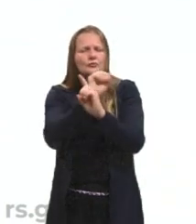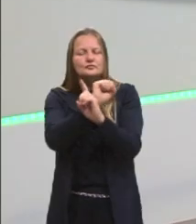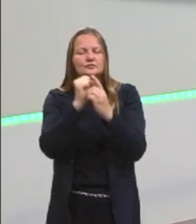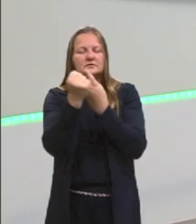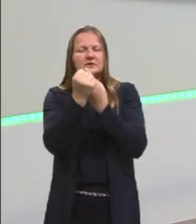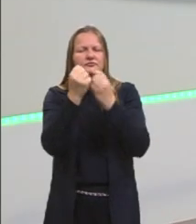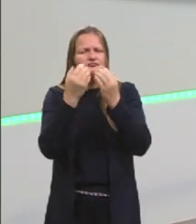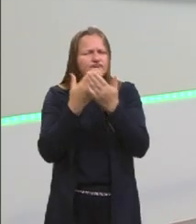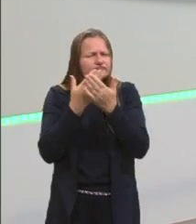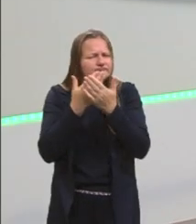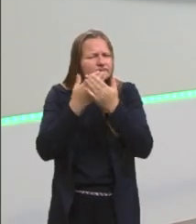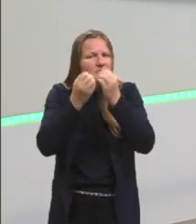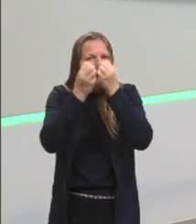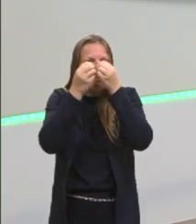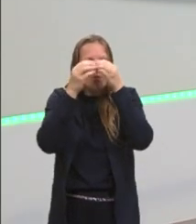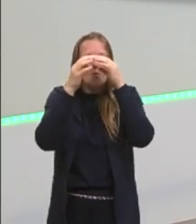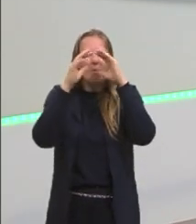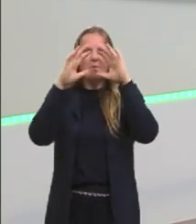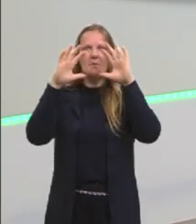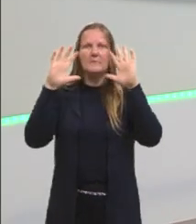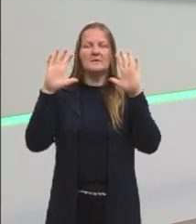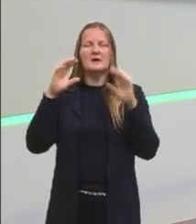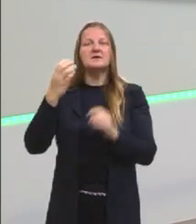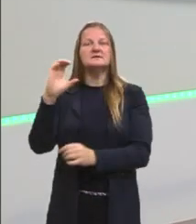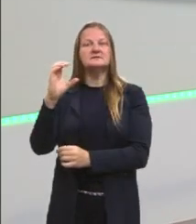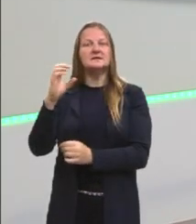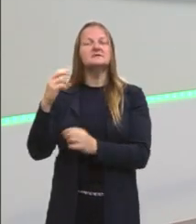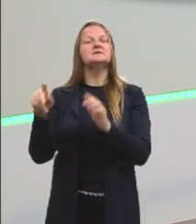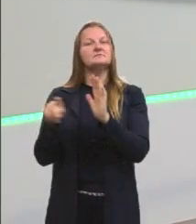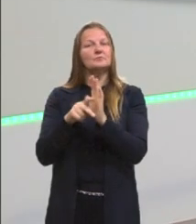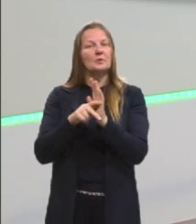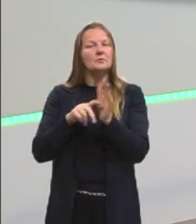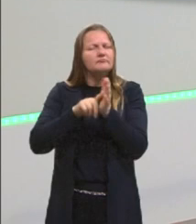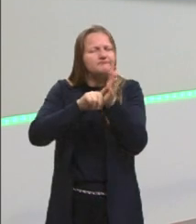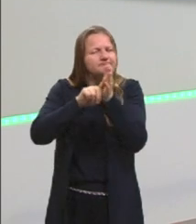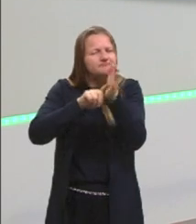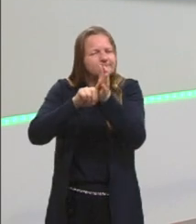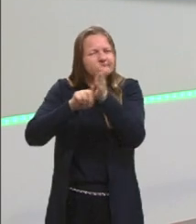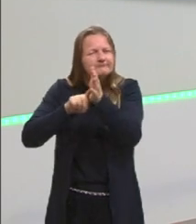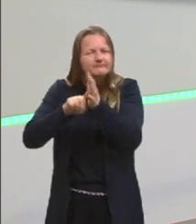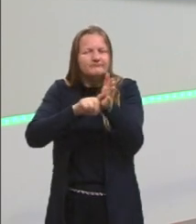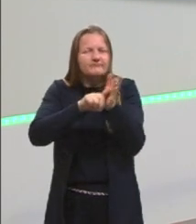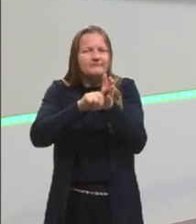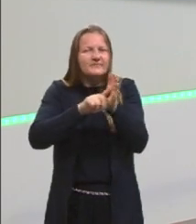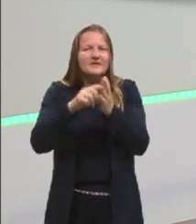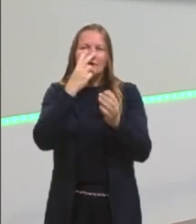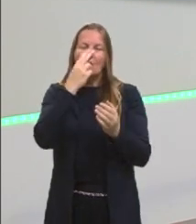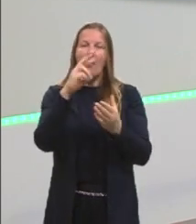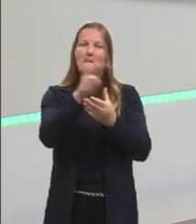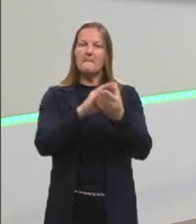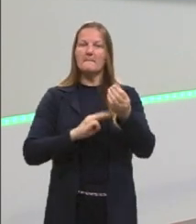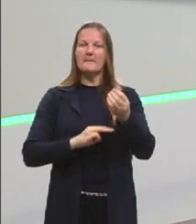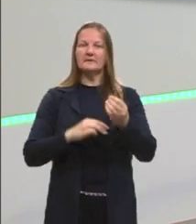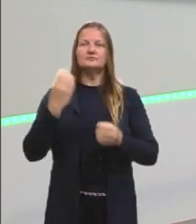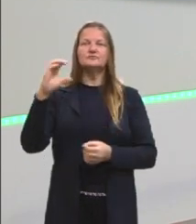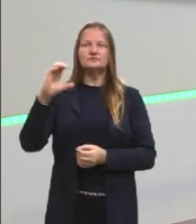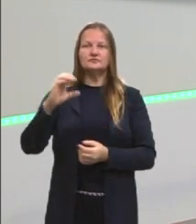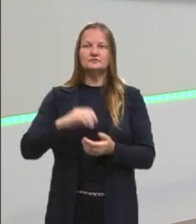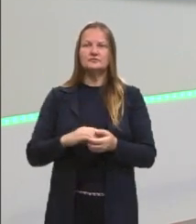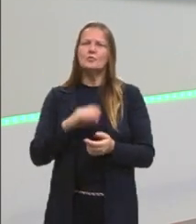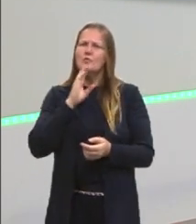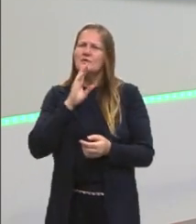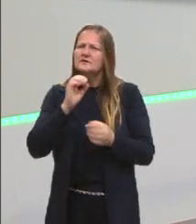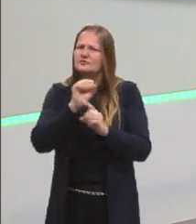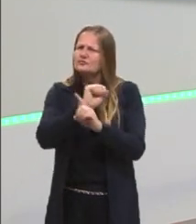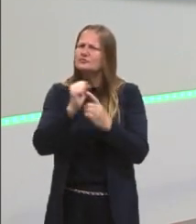muito naqueles moldes da ciências naturais com como se fosse um método científico ele quer conhecer a